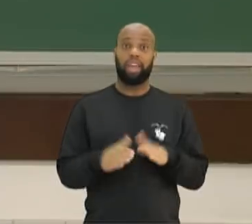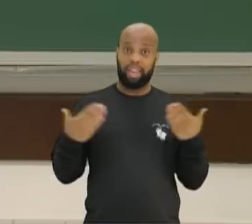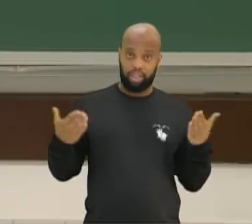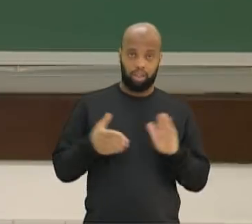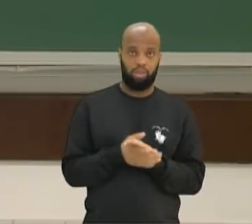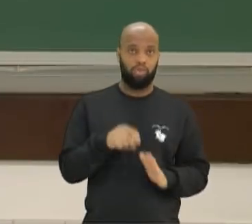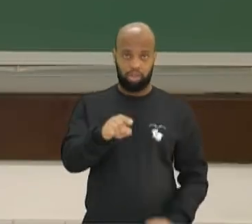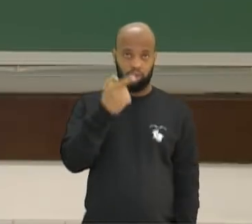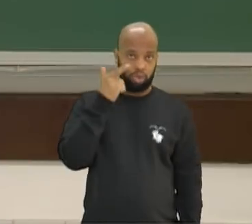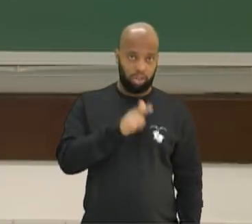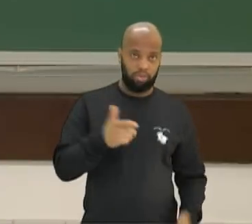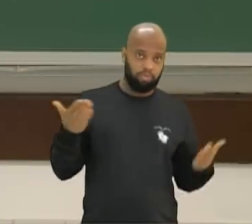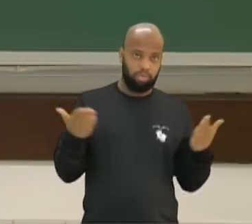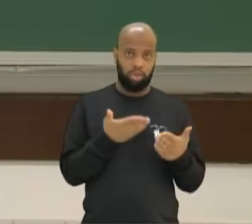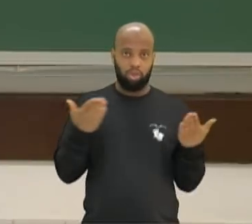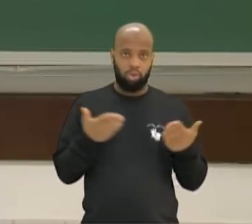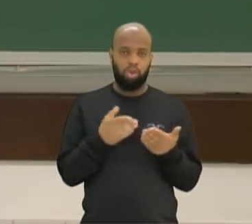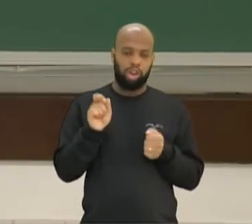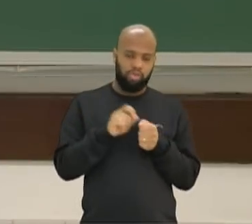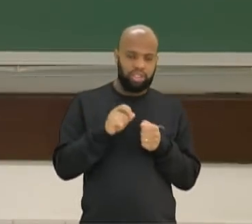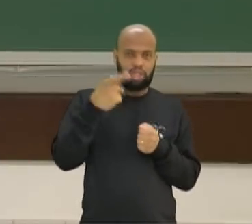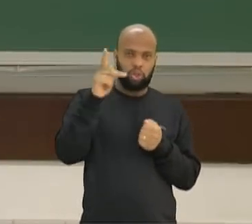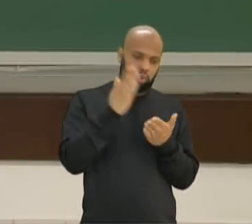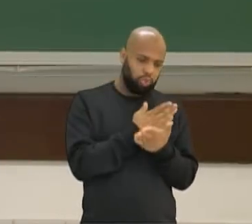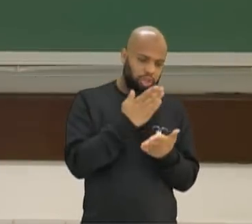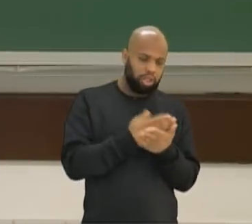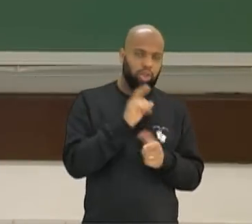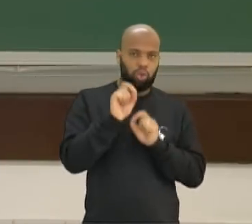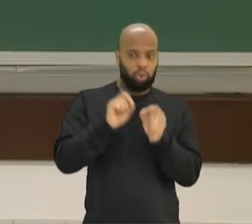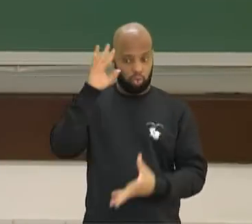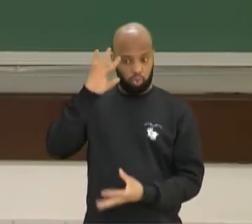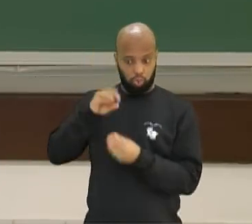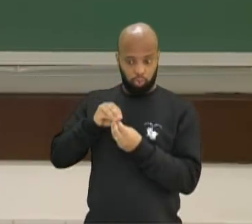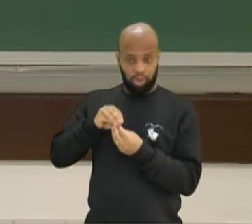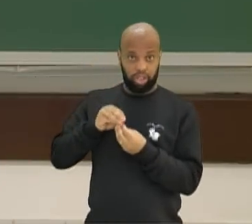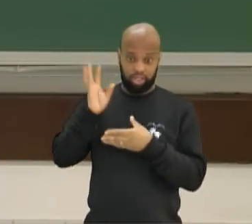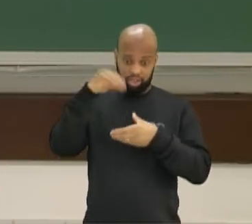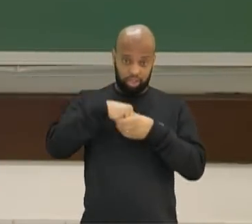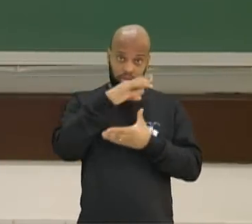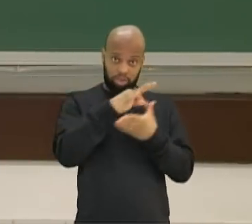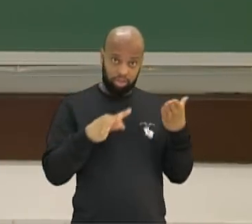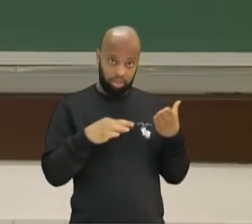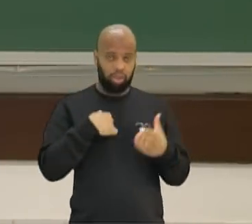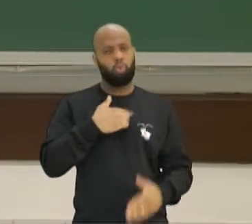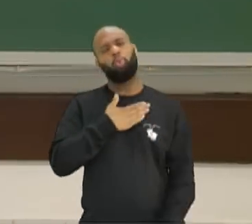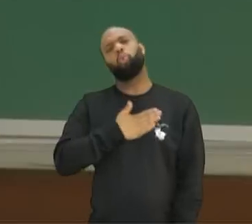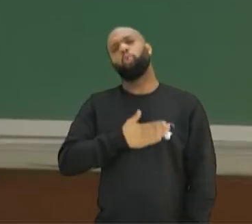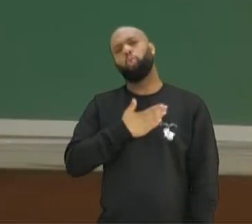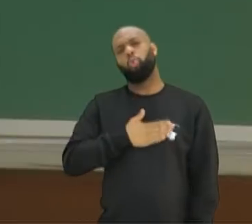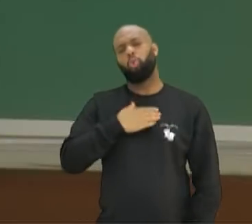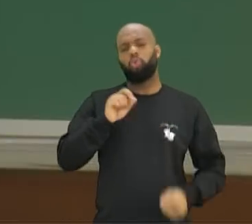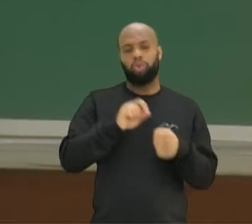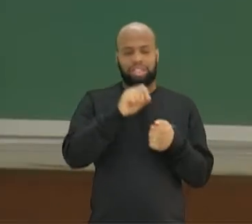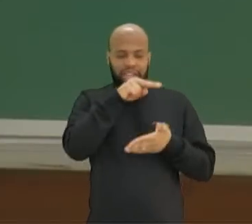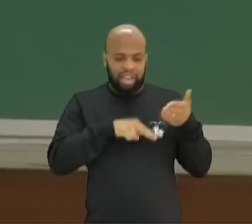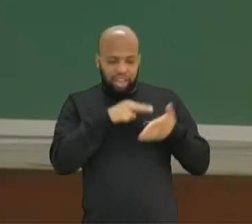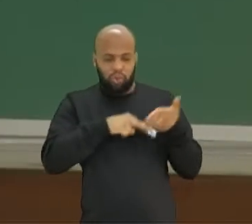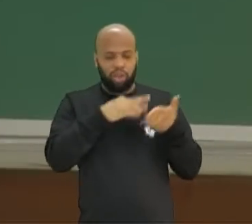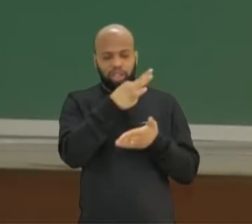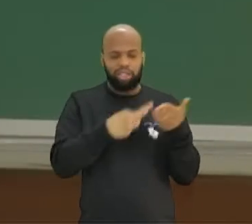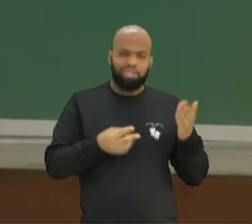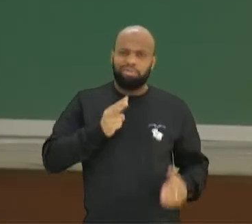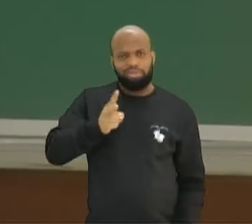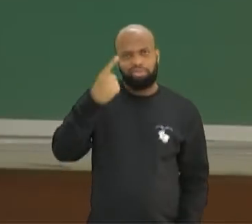E então, conseguiram colocar aí no caderno o que vocês compreendem pelo texto? Eu gosto muito de fazer leitura de texto e